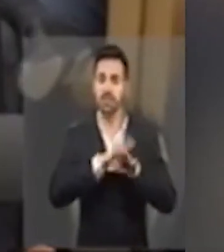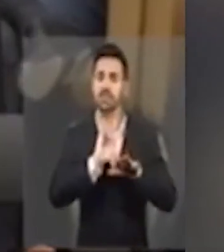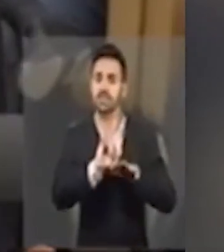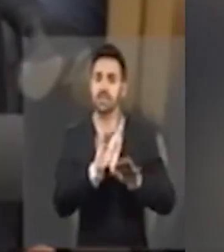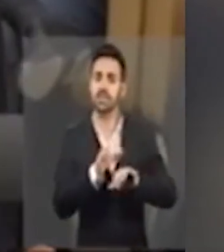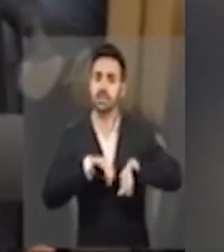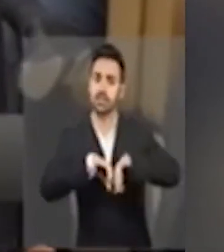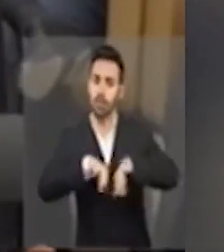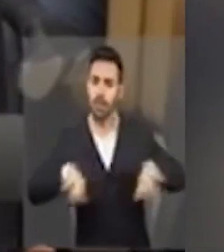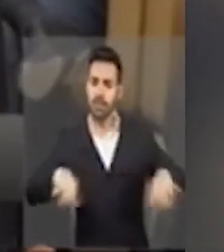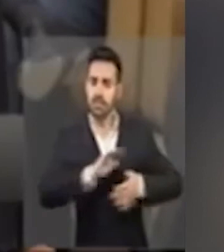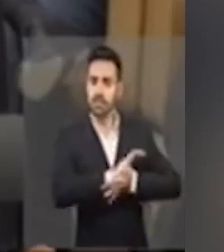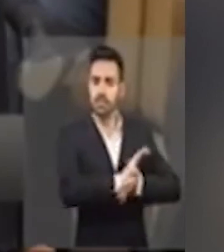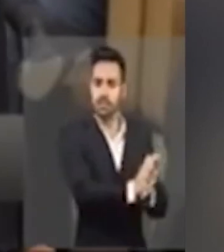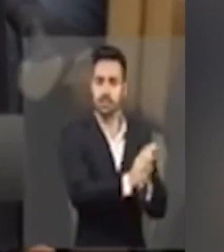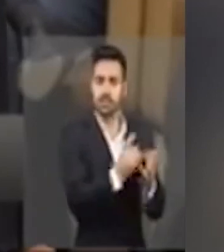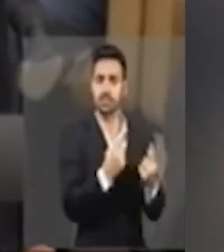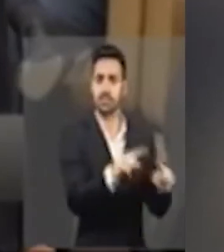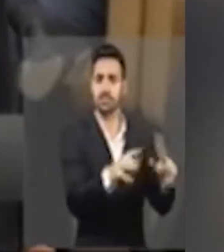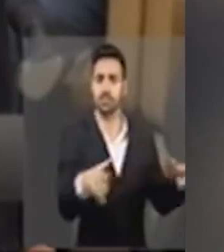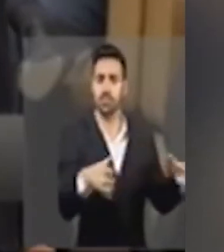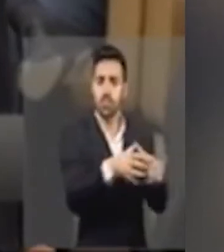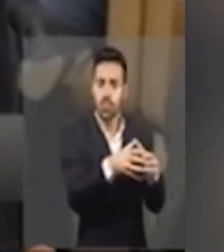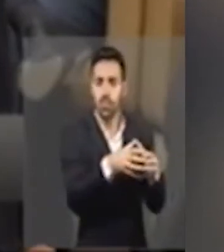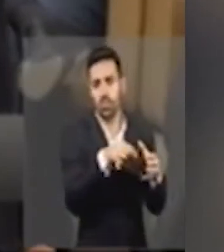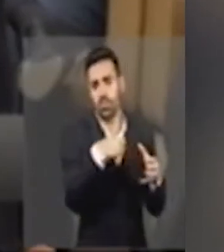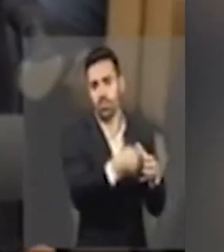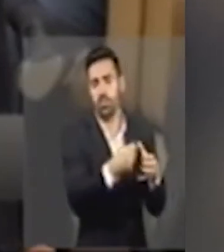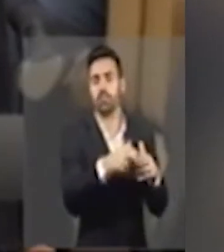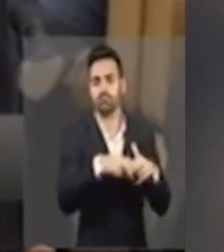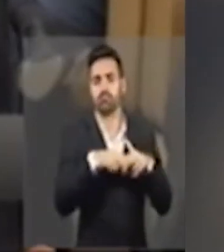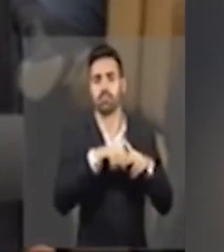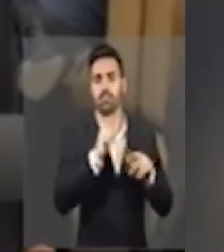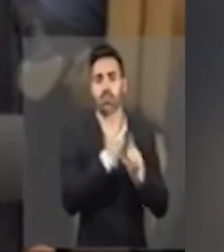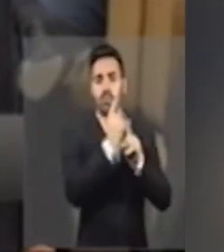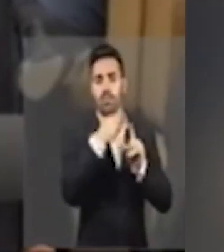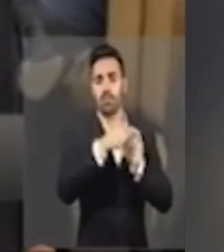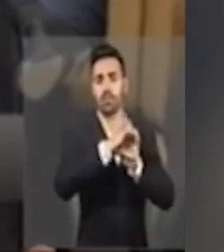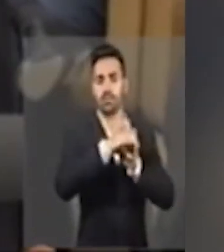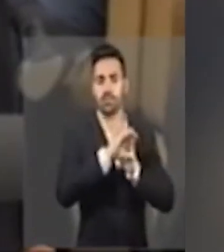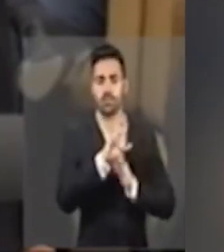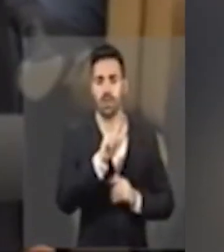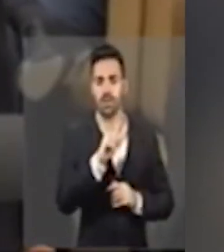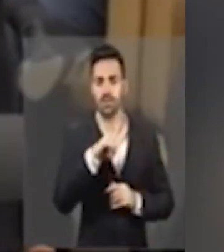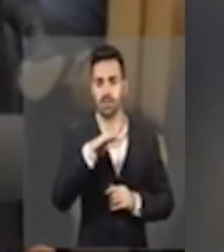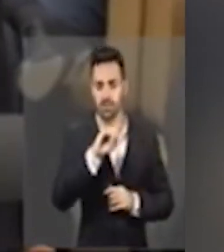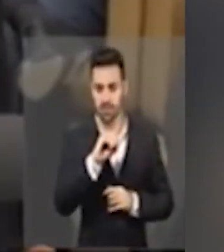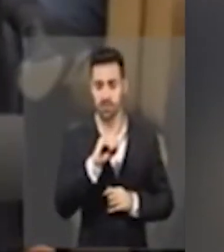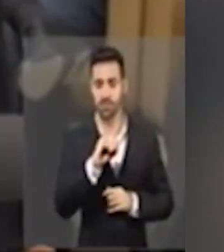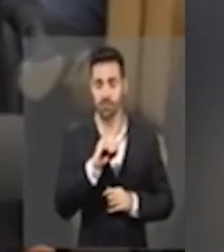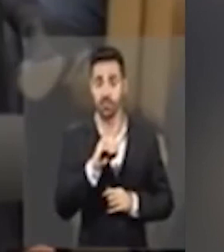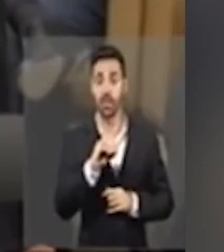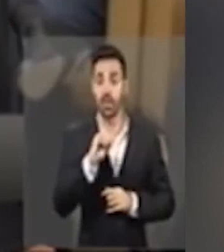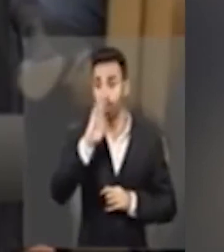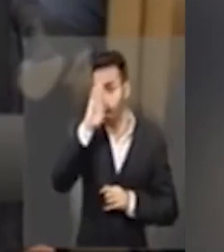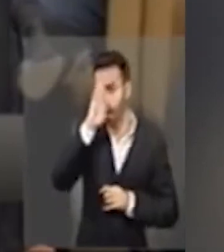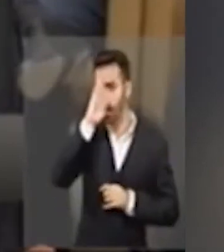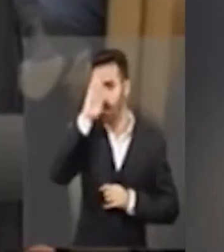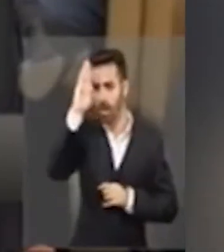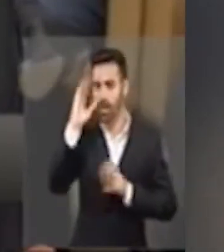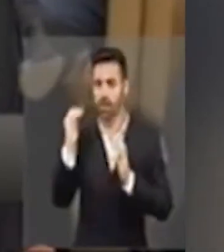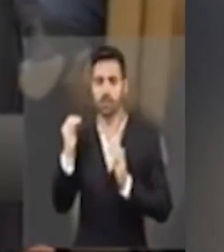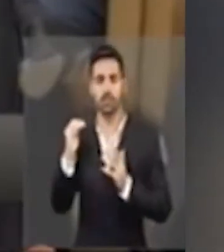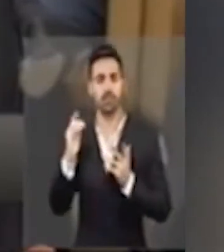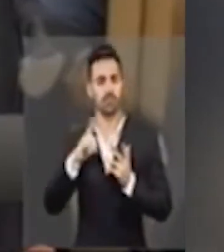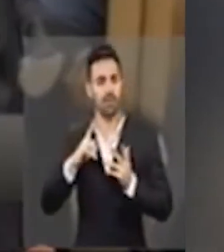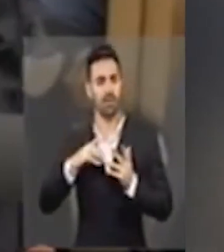que prega a inferioridade de um grupo relativamente a outro o heterossexismo social prega a